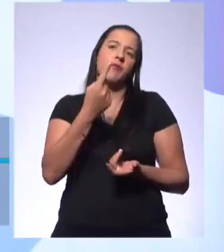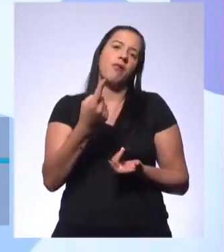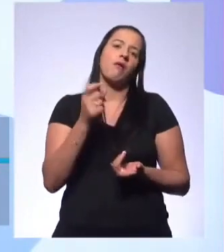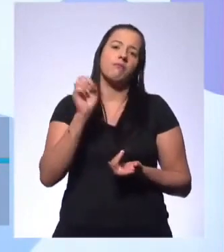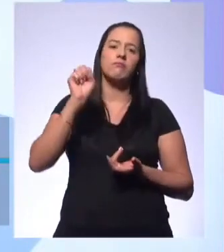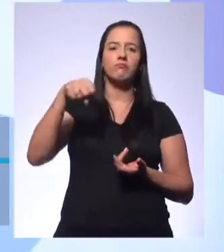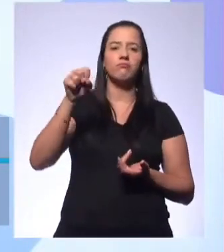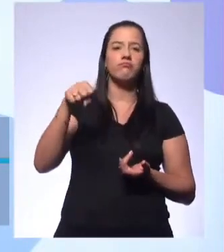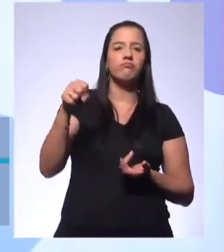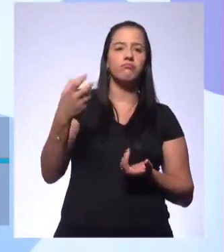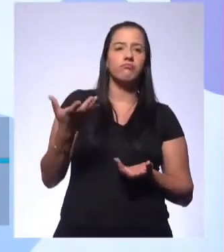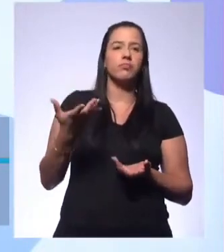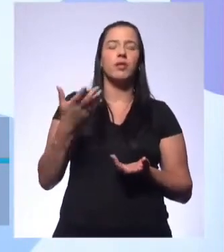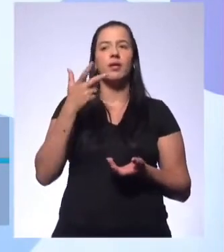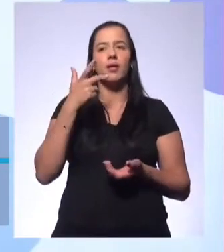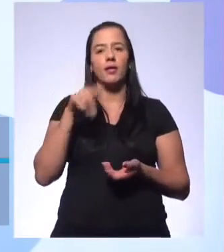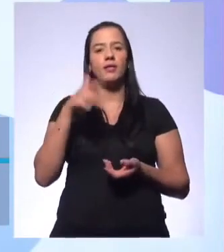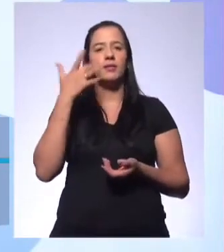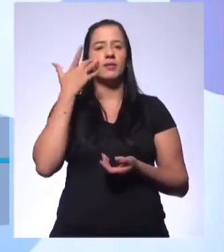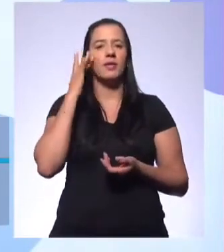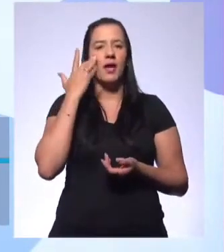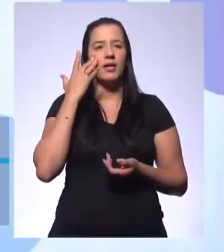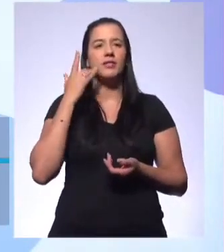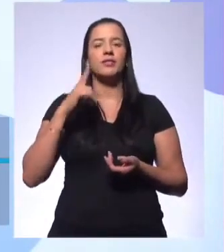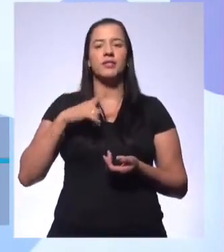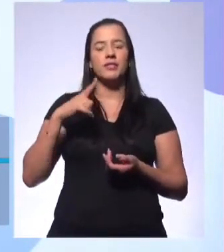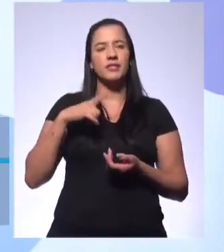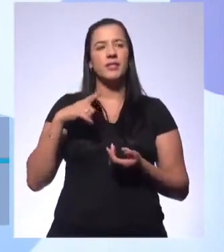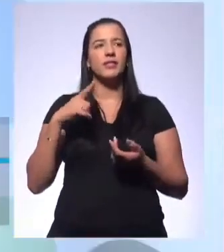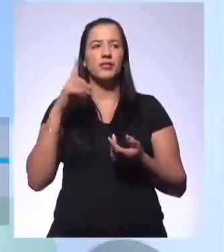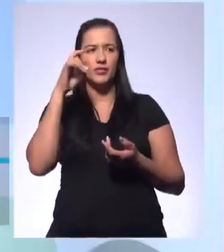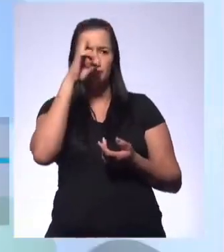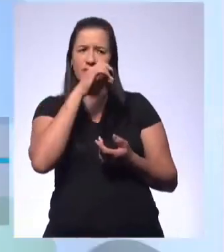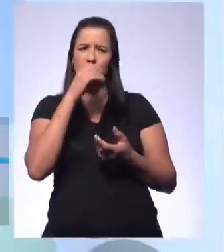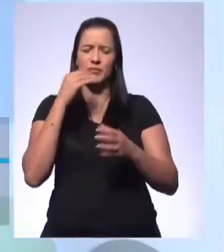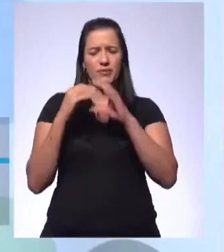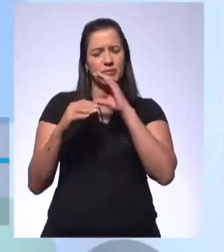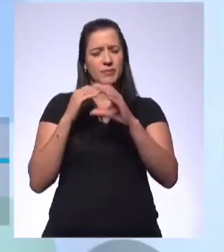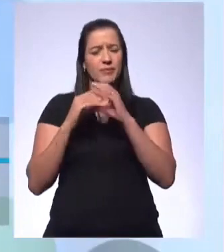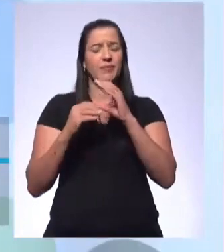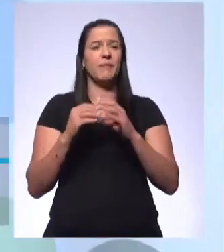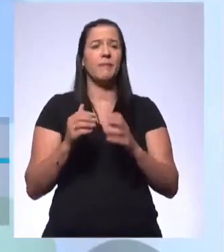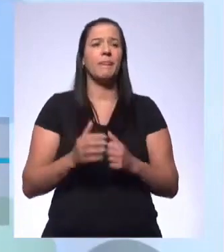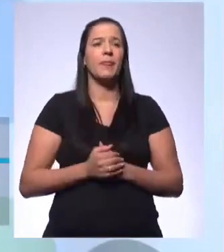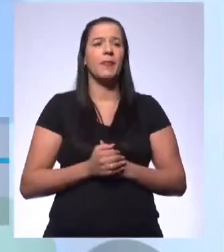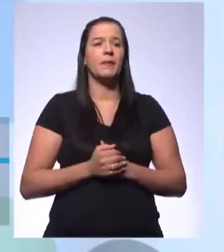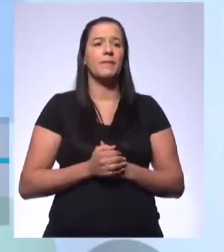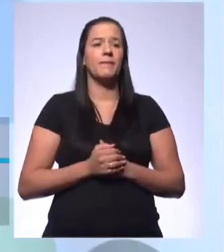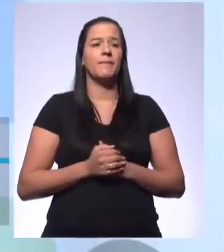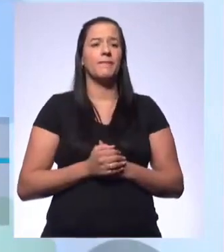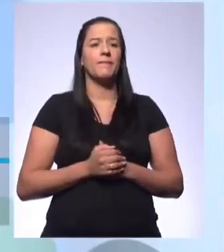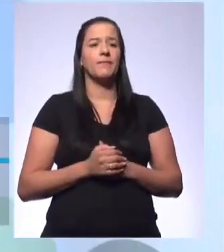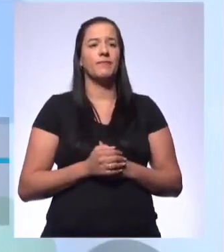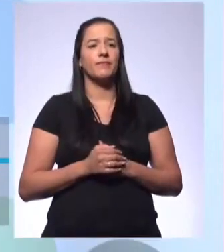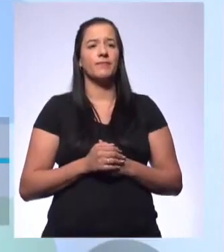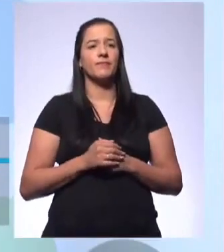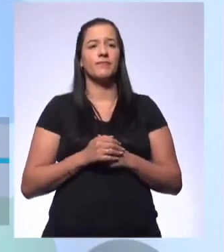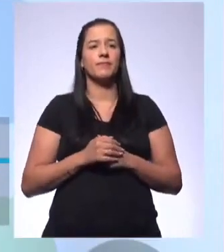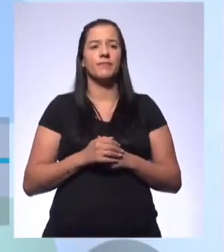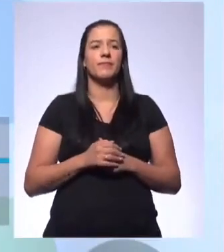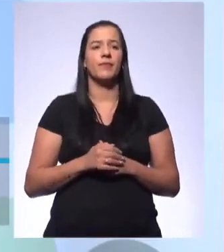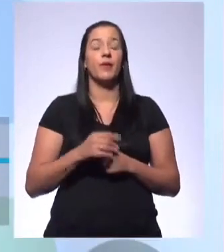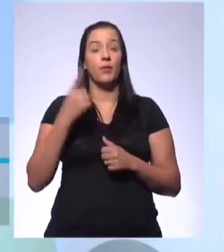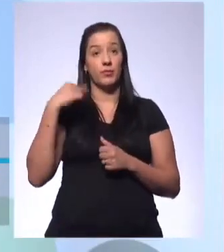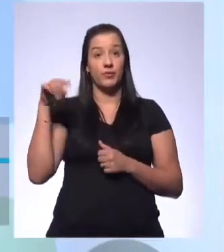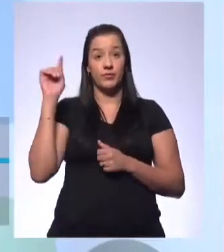que sim, acho que há algum problema, algum ruído na comunicação. Gente, vamos lá, né? Alguma coisa, porque como eu já vim de